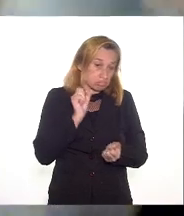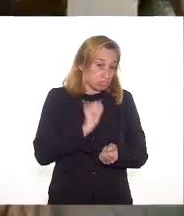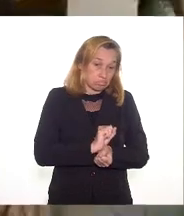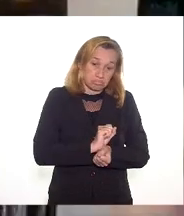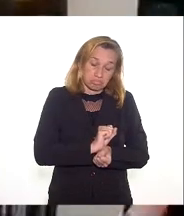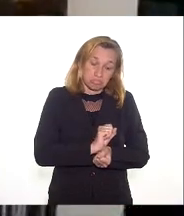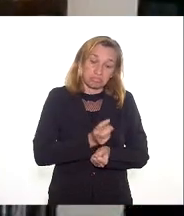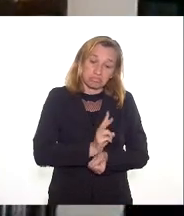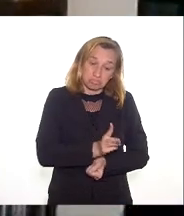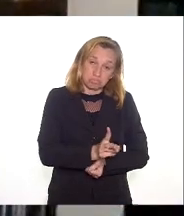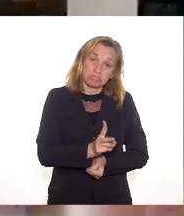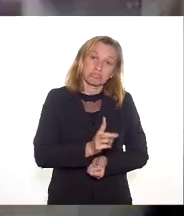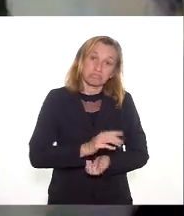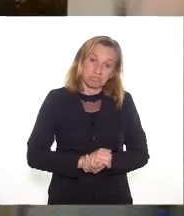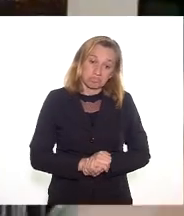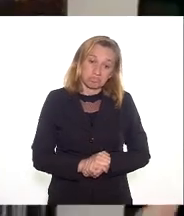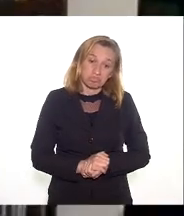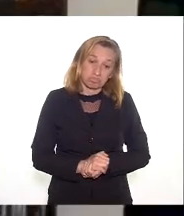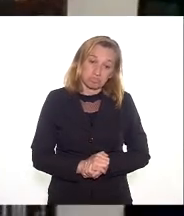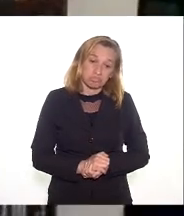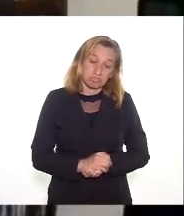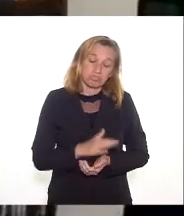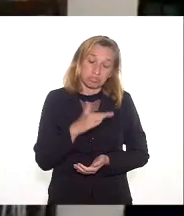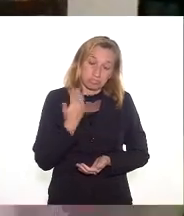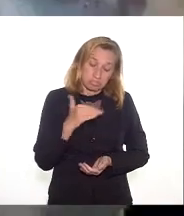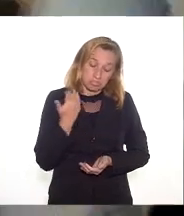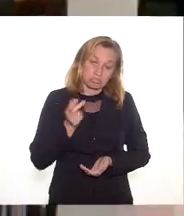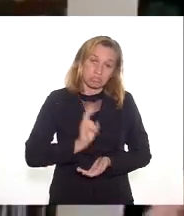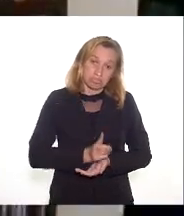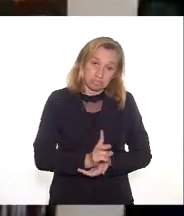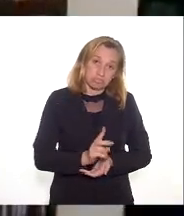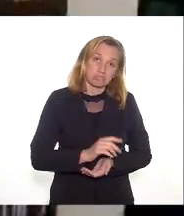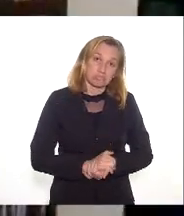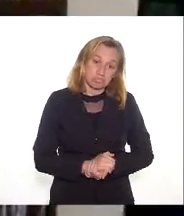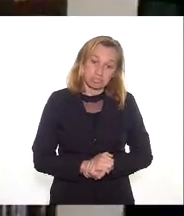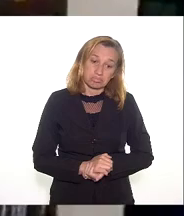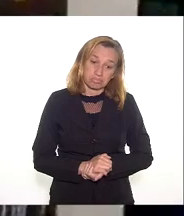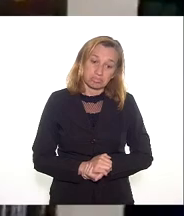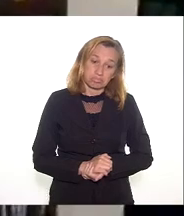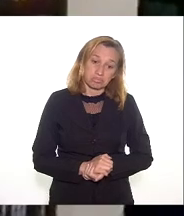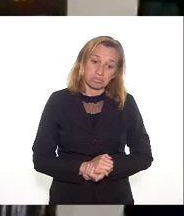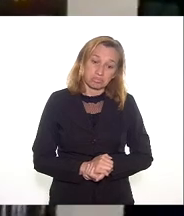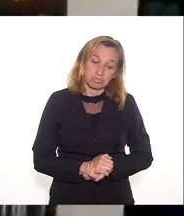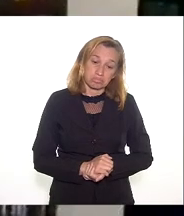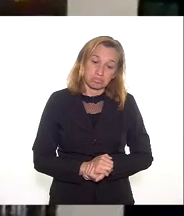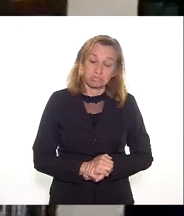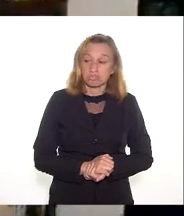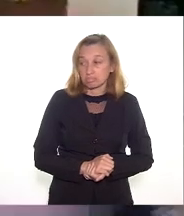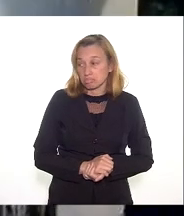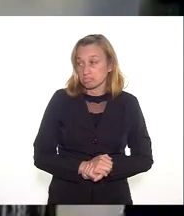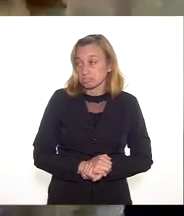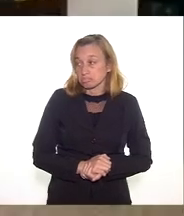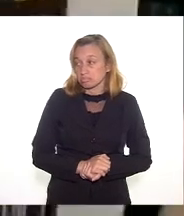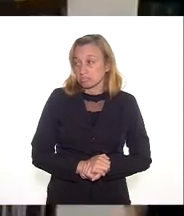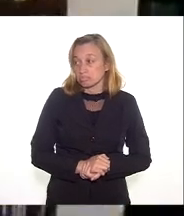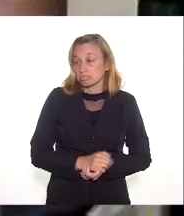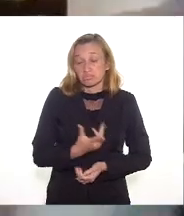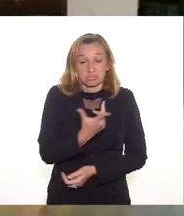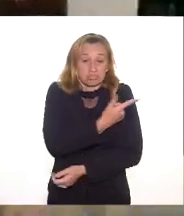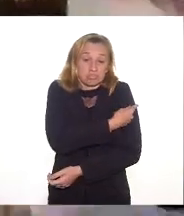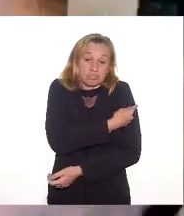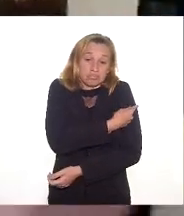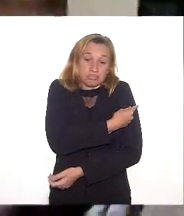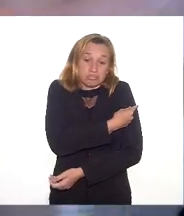continua os óbitos continuam e continuam as providências em serem adotadas a vacina